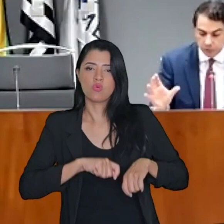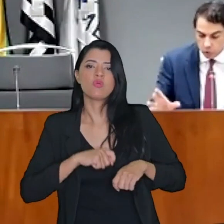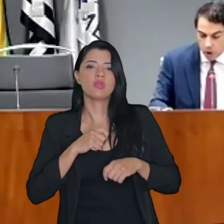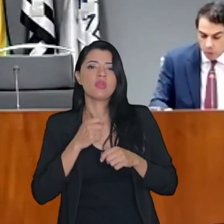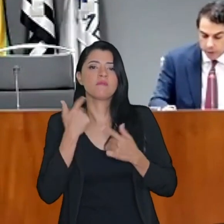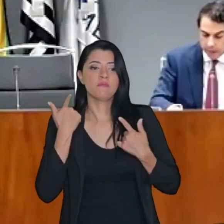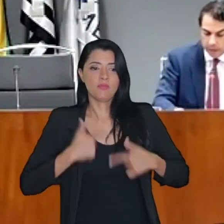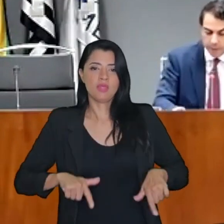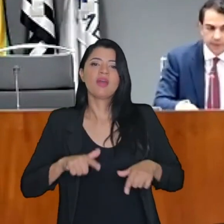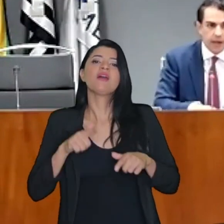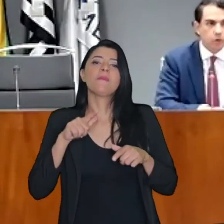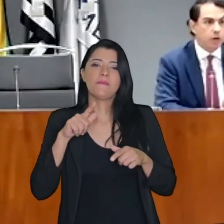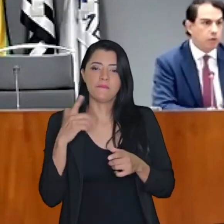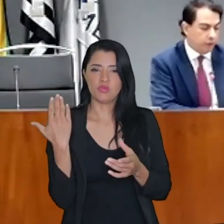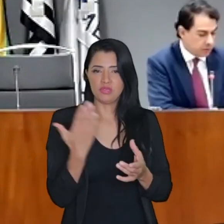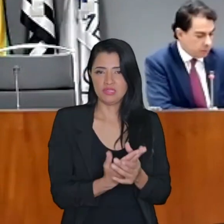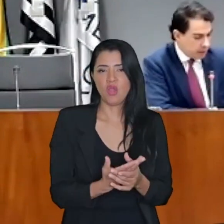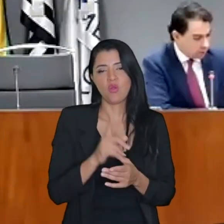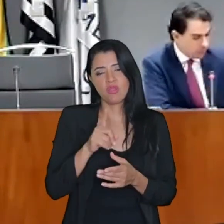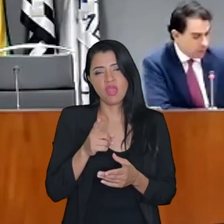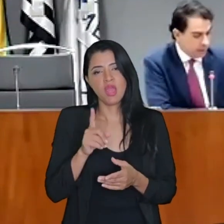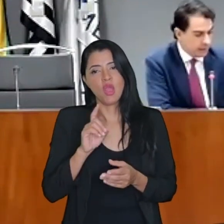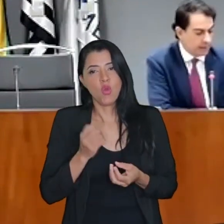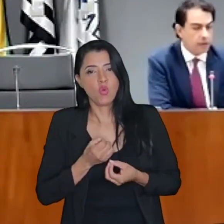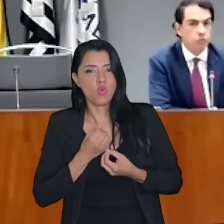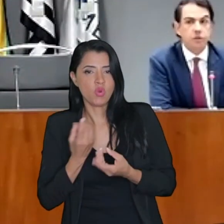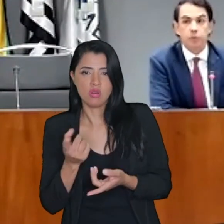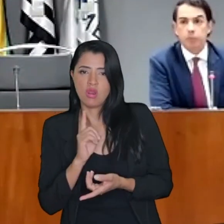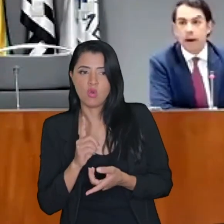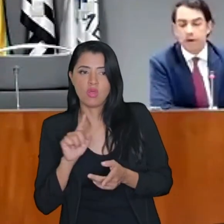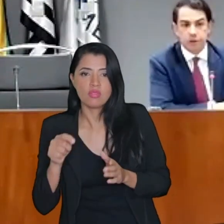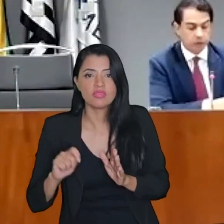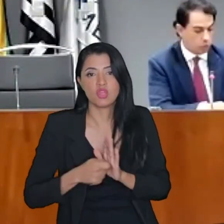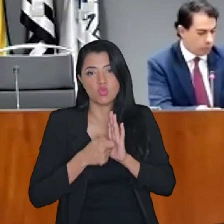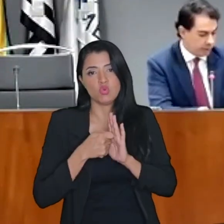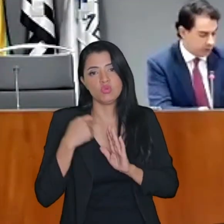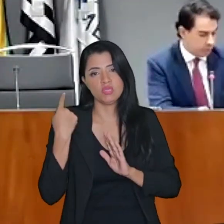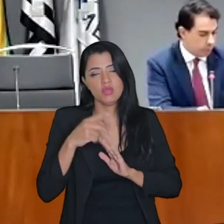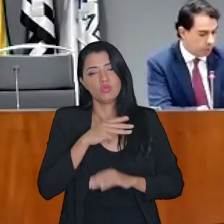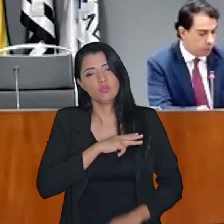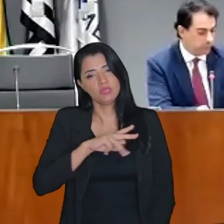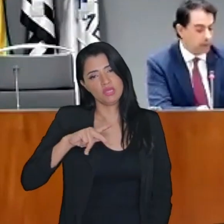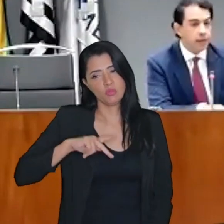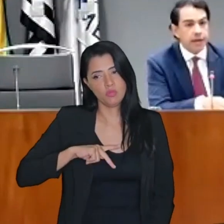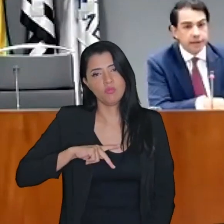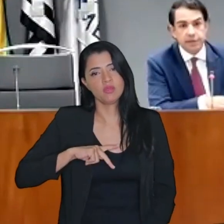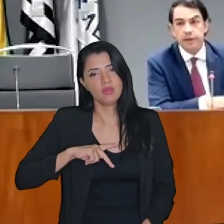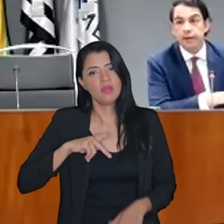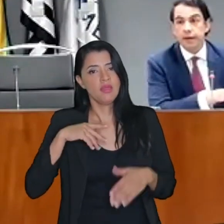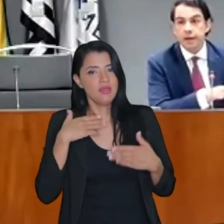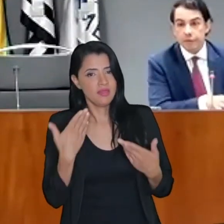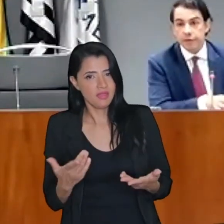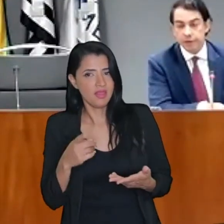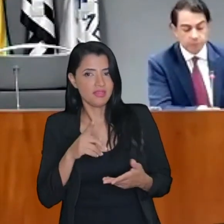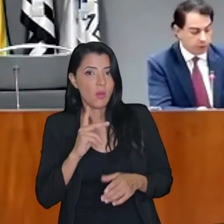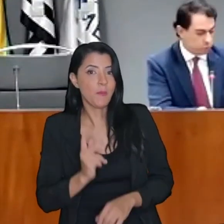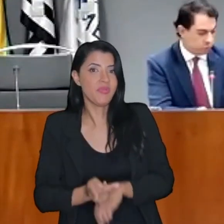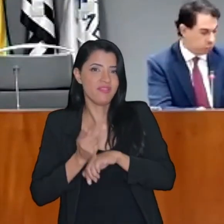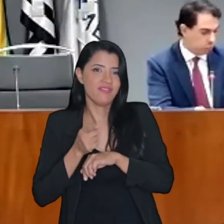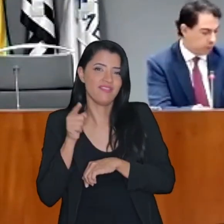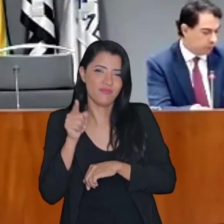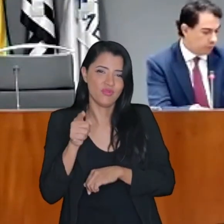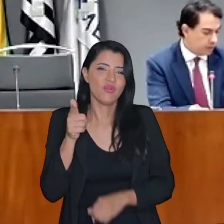imunidade processual, que nada mais é que o não oferecimento da denúncia por parte do Ministério Público, e esse,